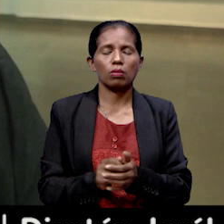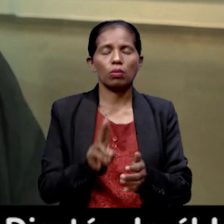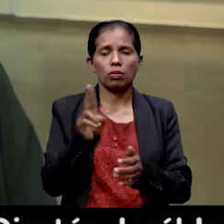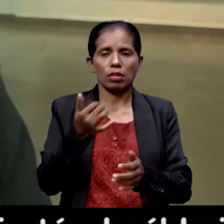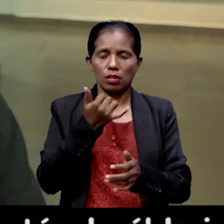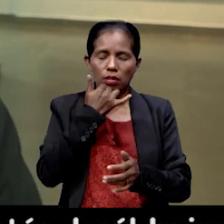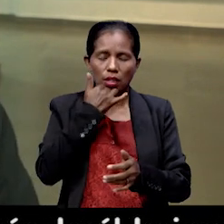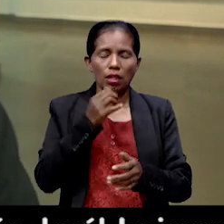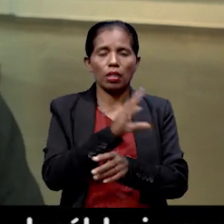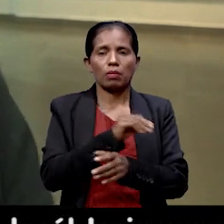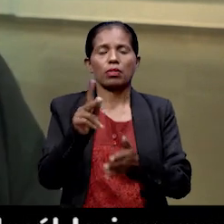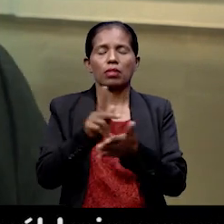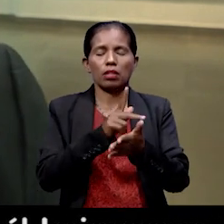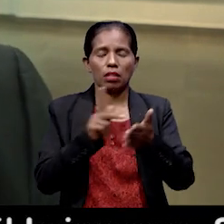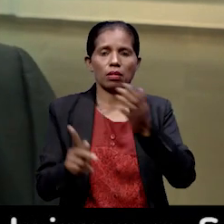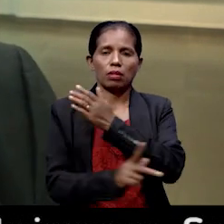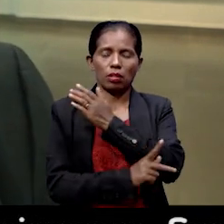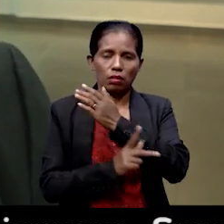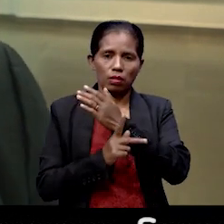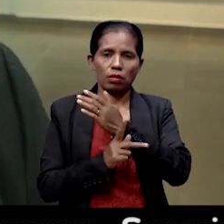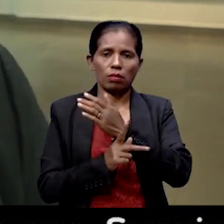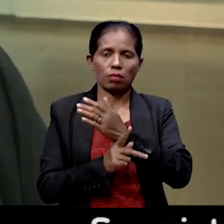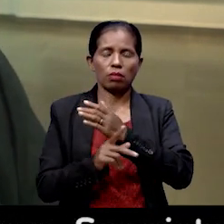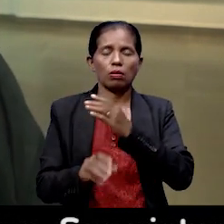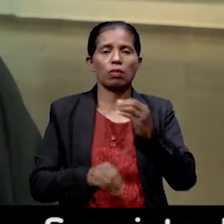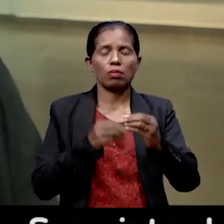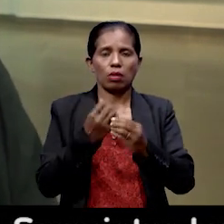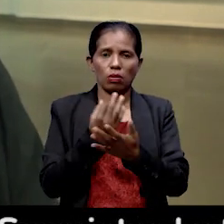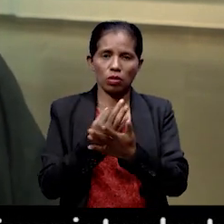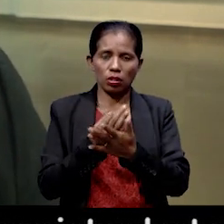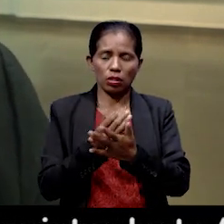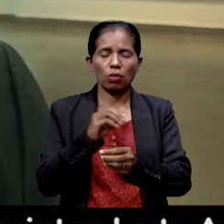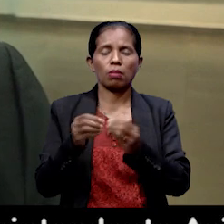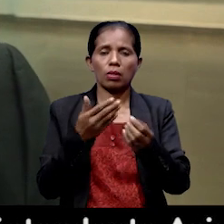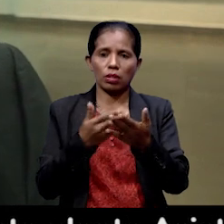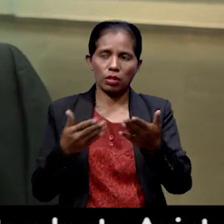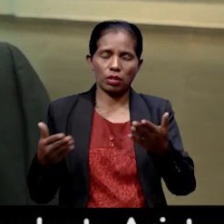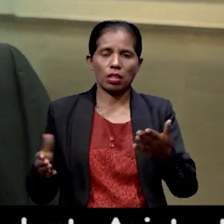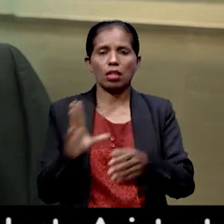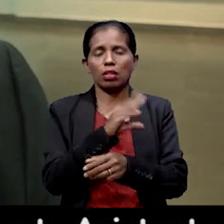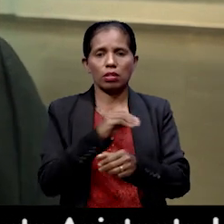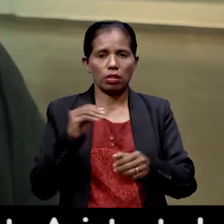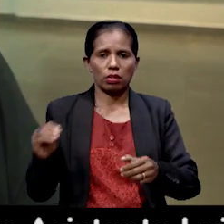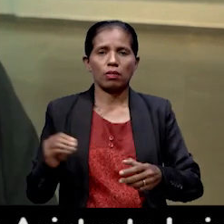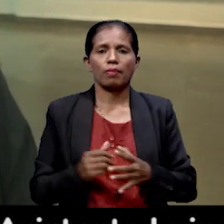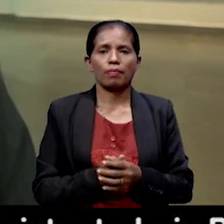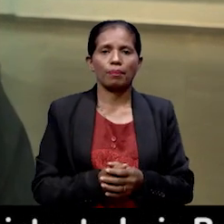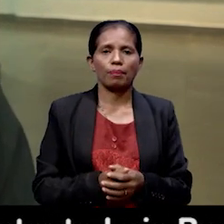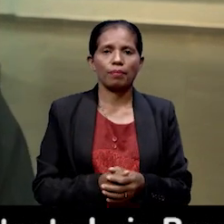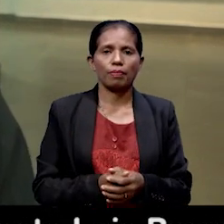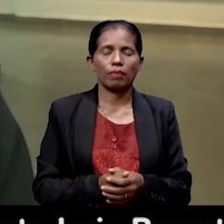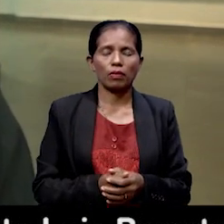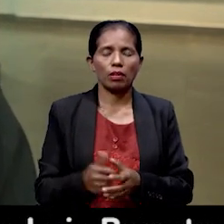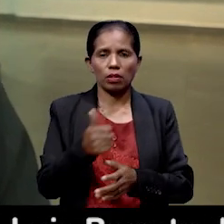nomos, crime, corrupção passiva, corrupção ativa, no MOS,